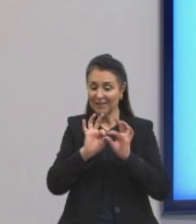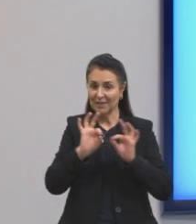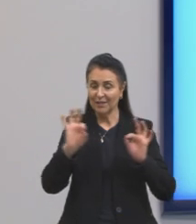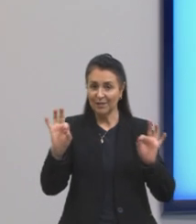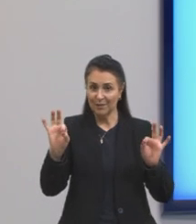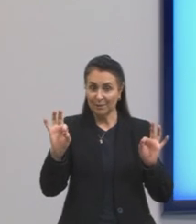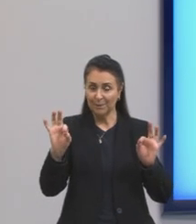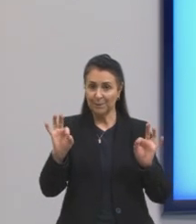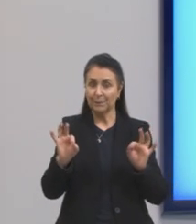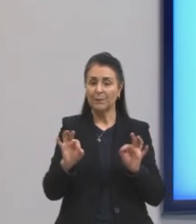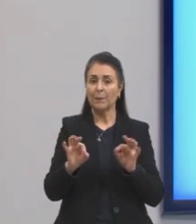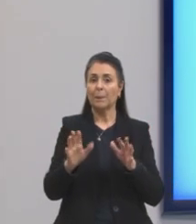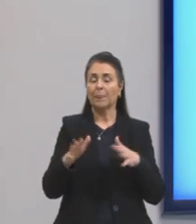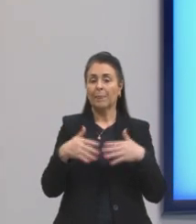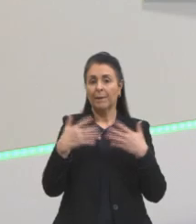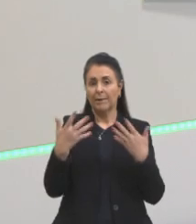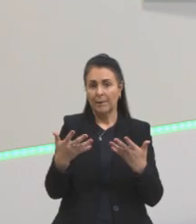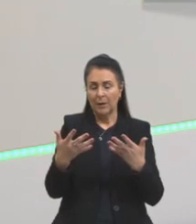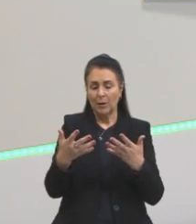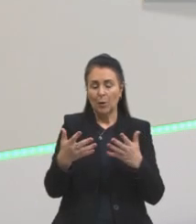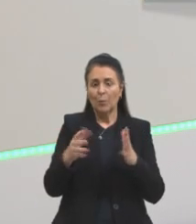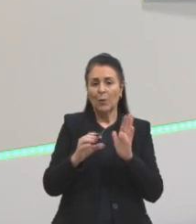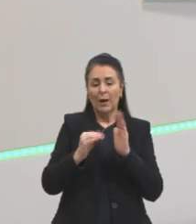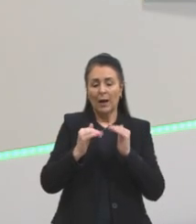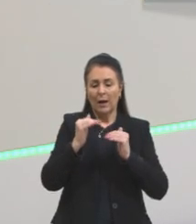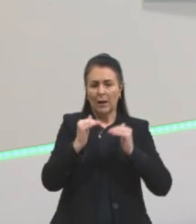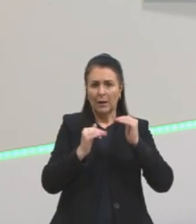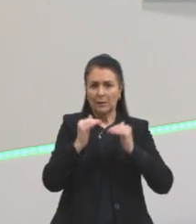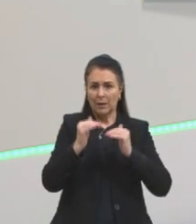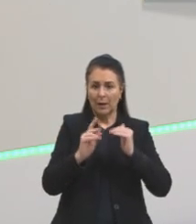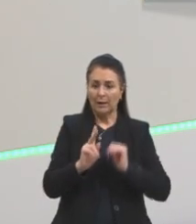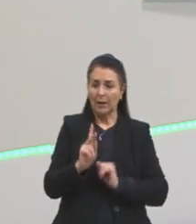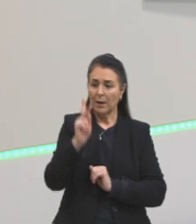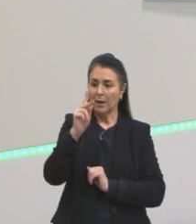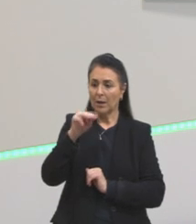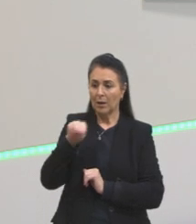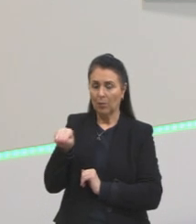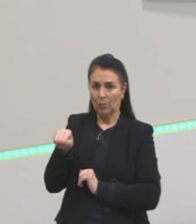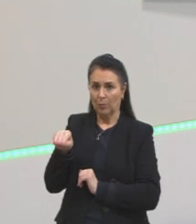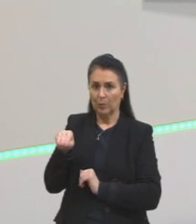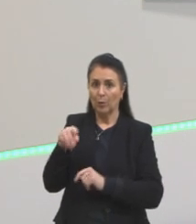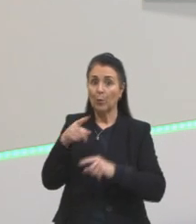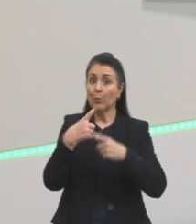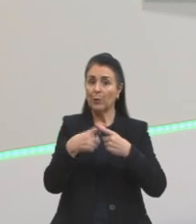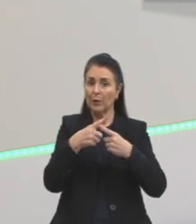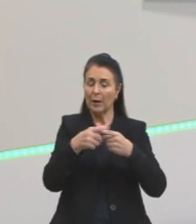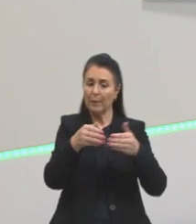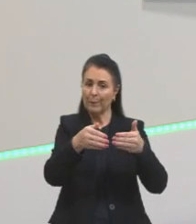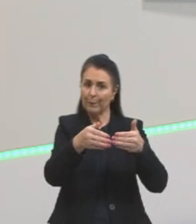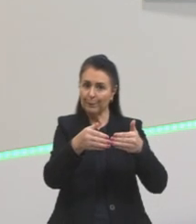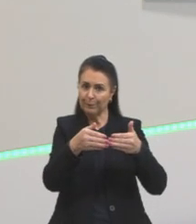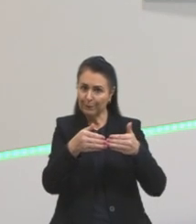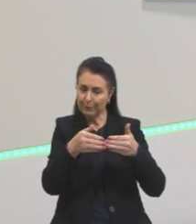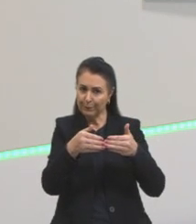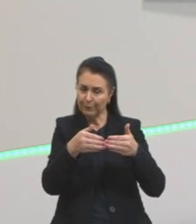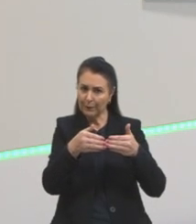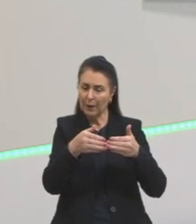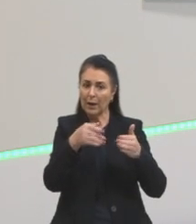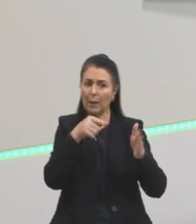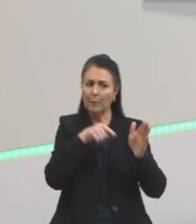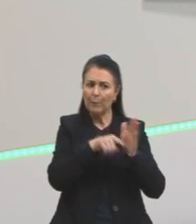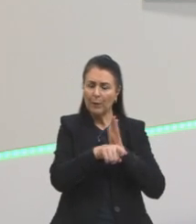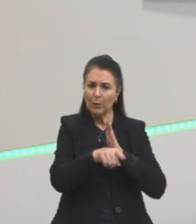distância no caso como a escala que está em quilômetros por que o enunciado está nos dando nos pedindo que a gente